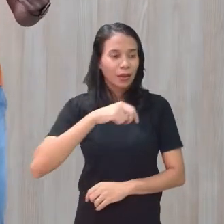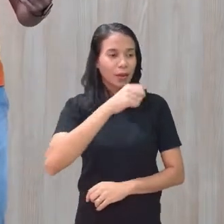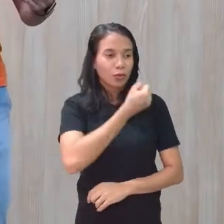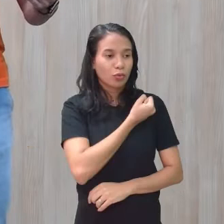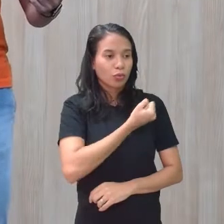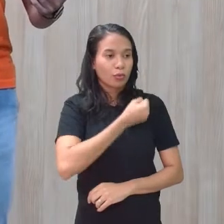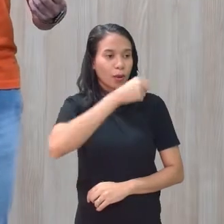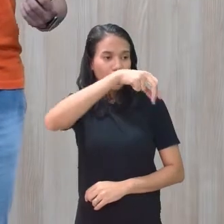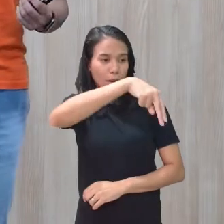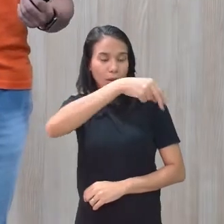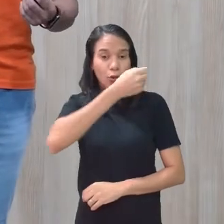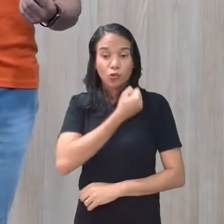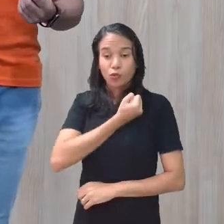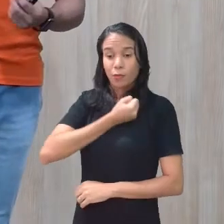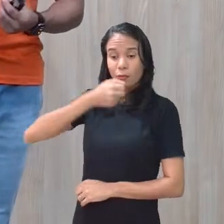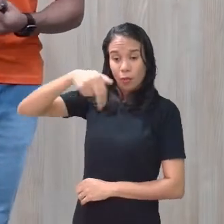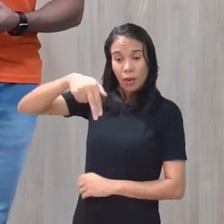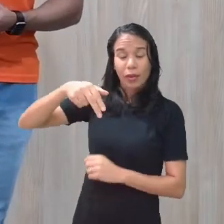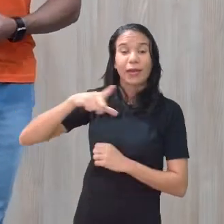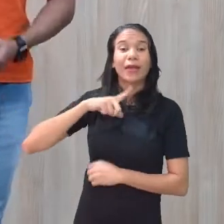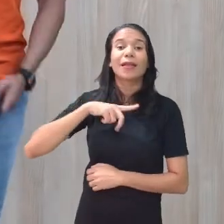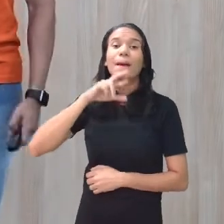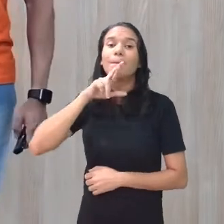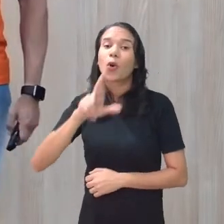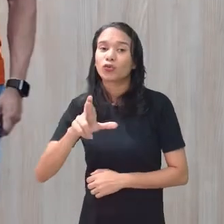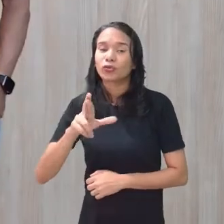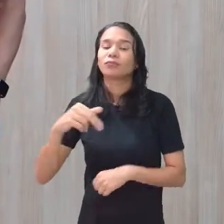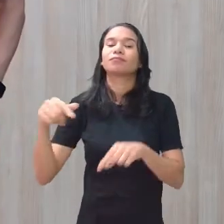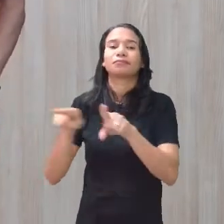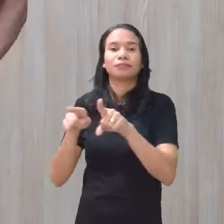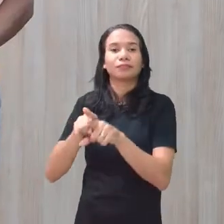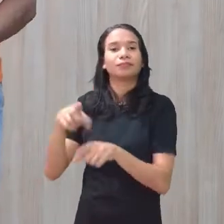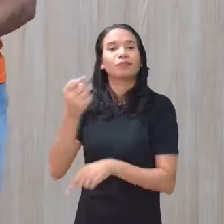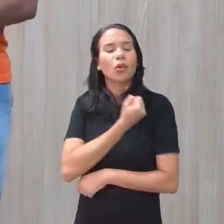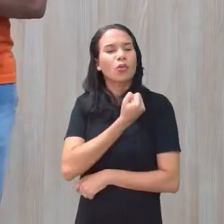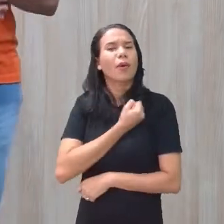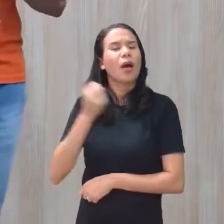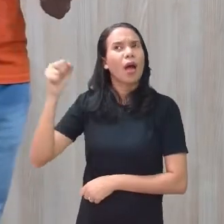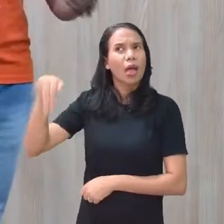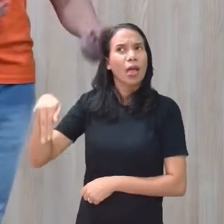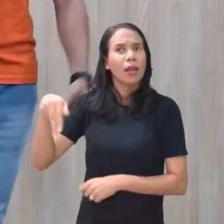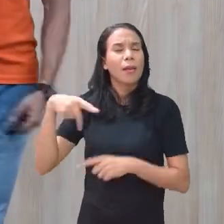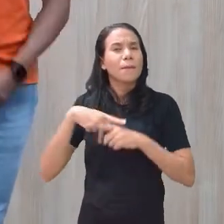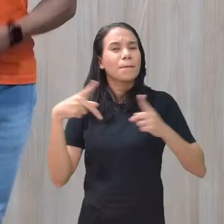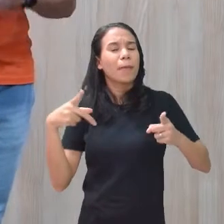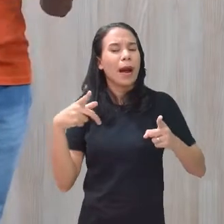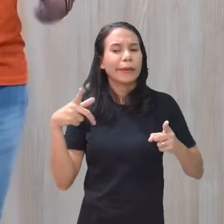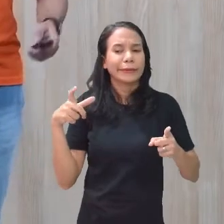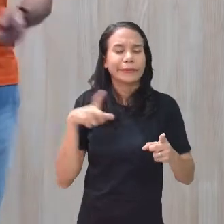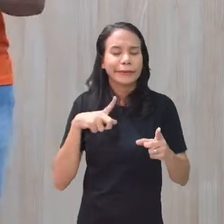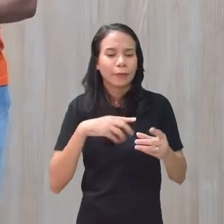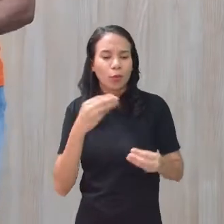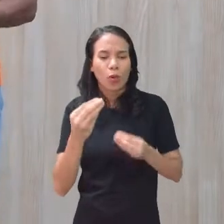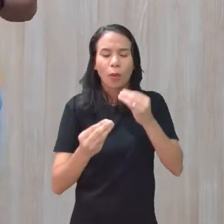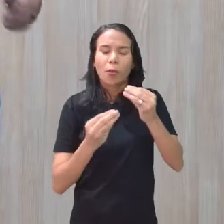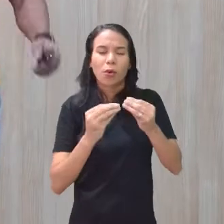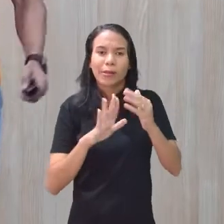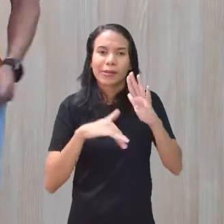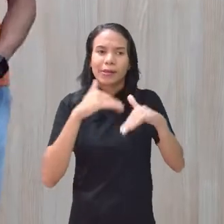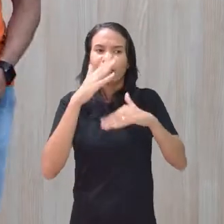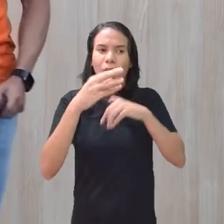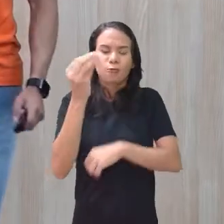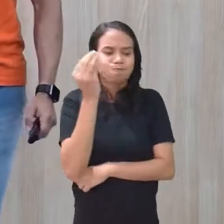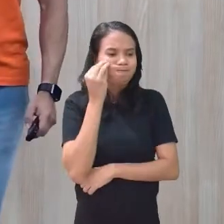naturais e encontrei como resposta um número natural. Mas aí, quando eles foram começando a fazer aí vários tipos